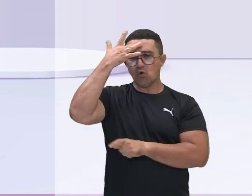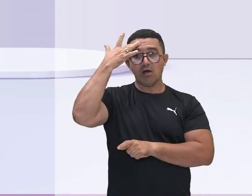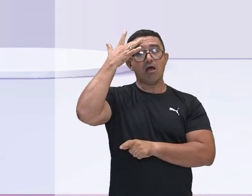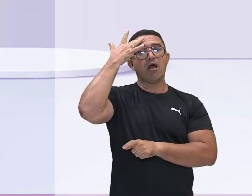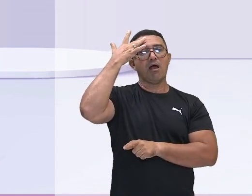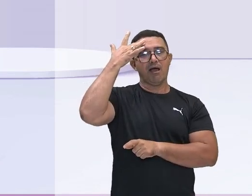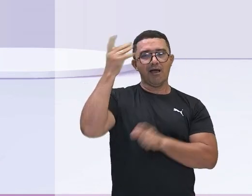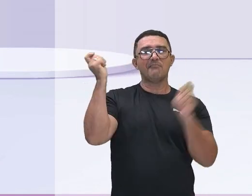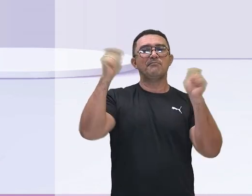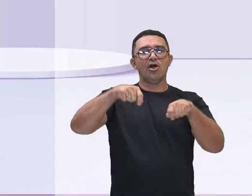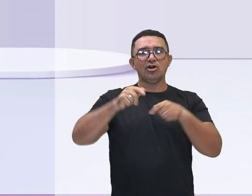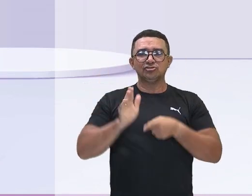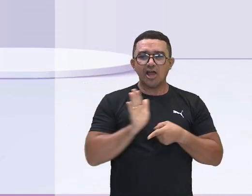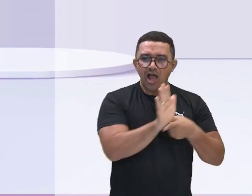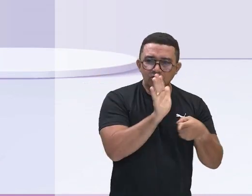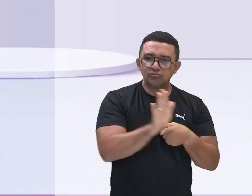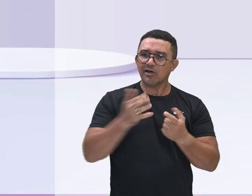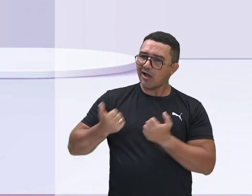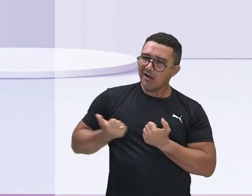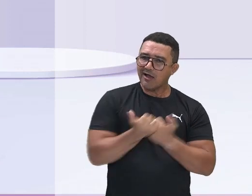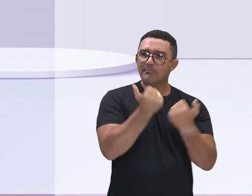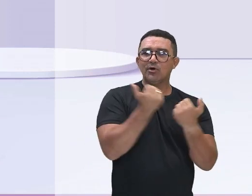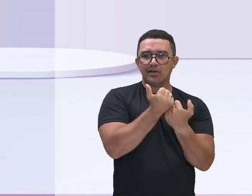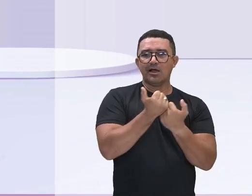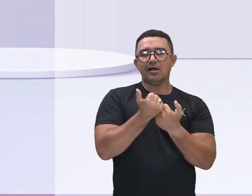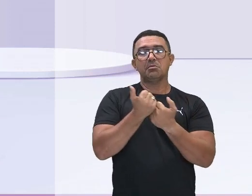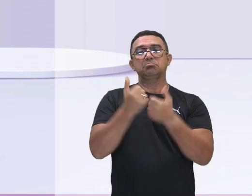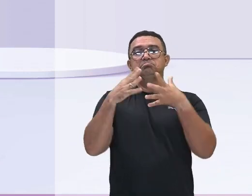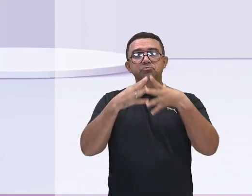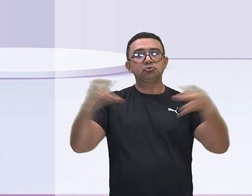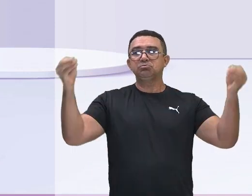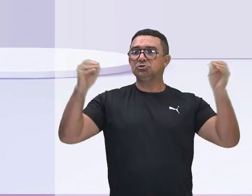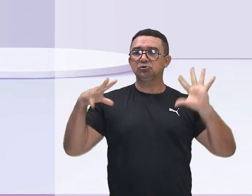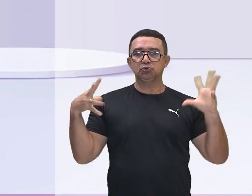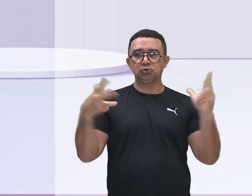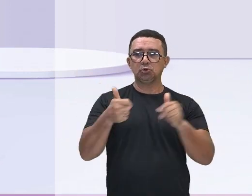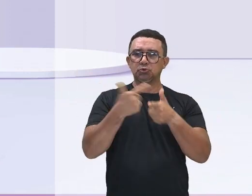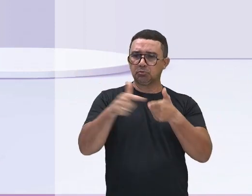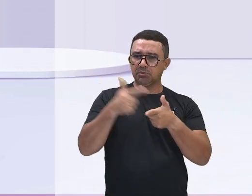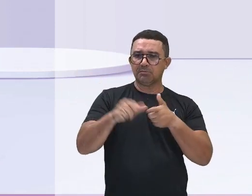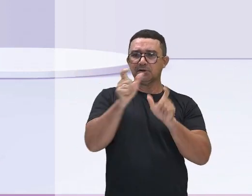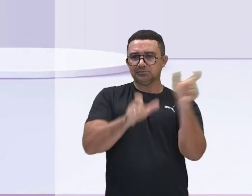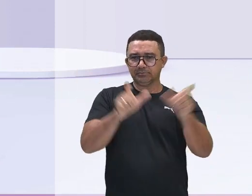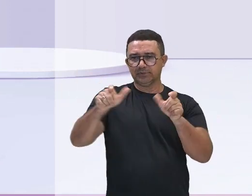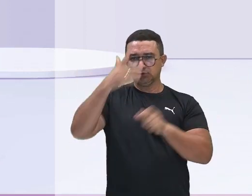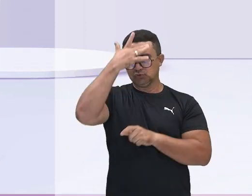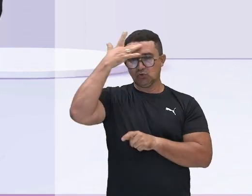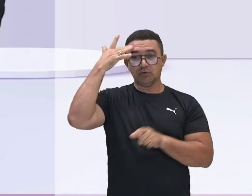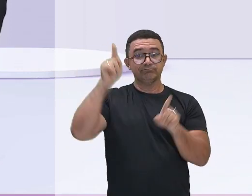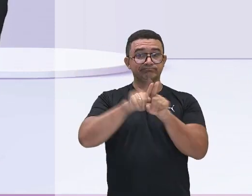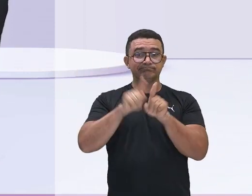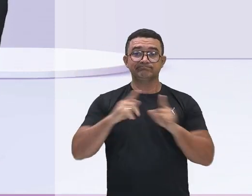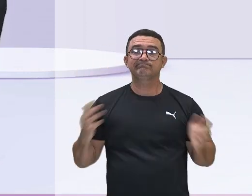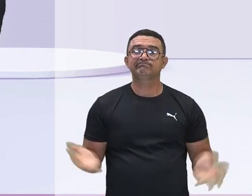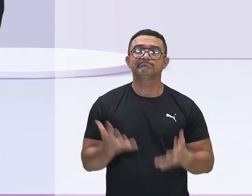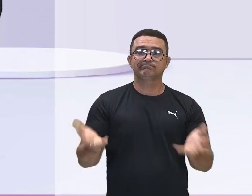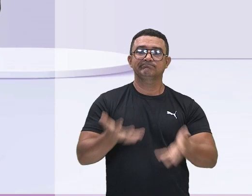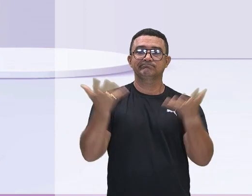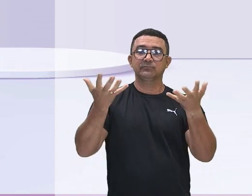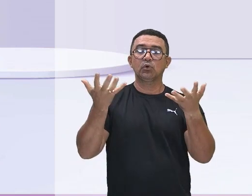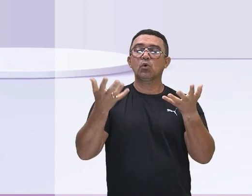encontrar soluções que atendam às necessidades de todos os envolvidos e promover de